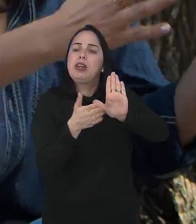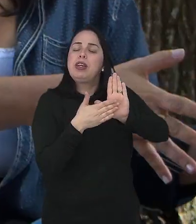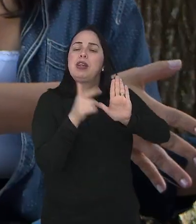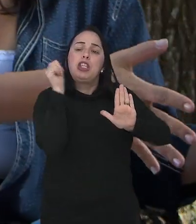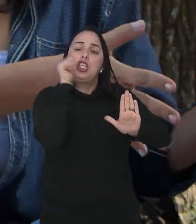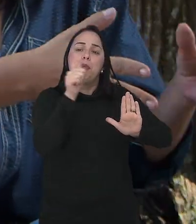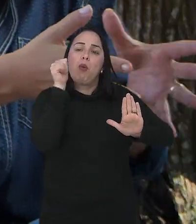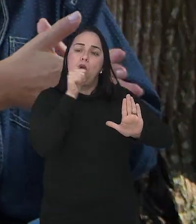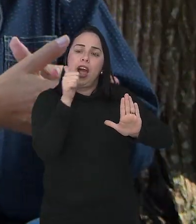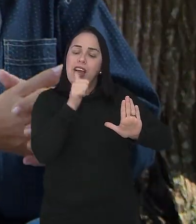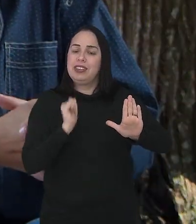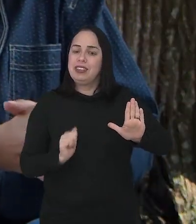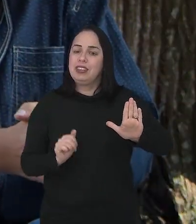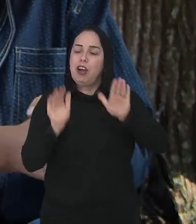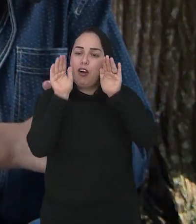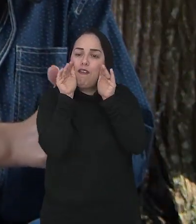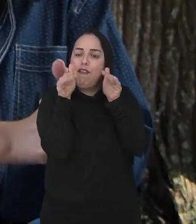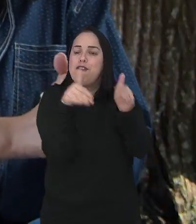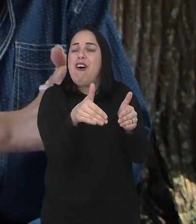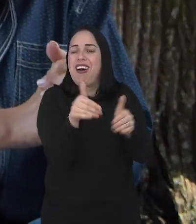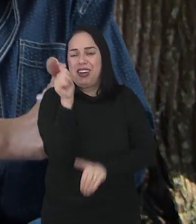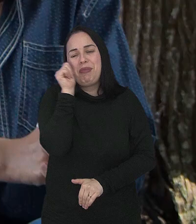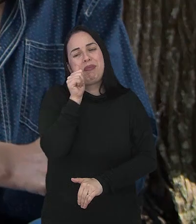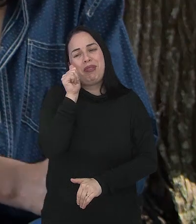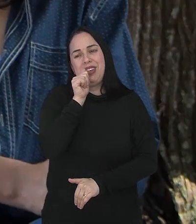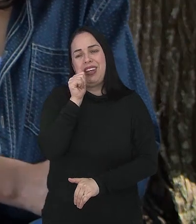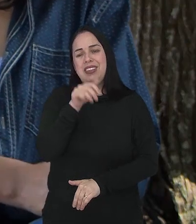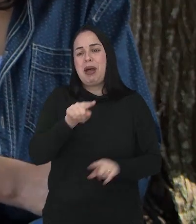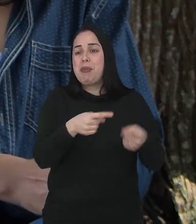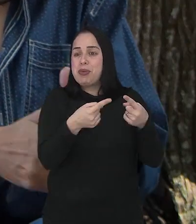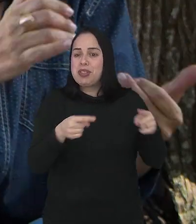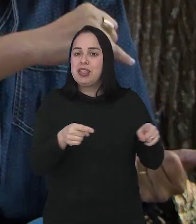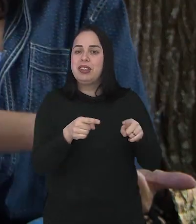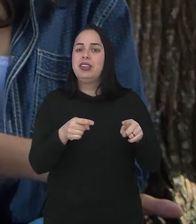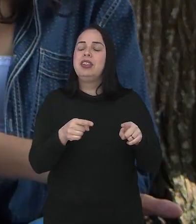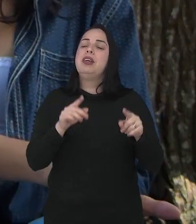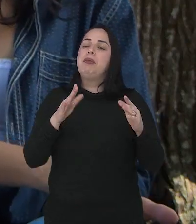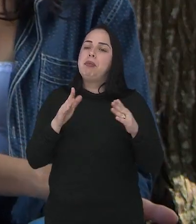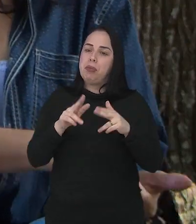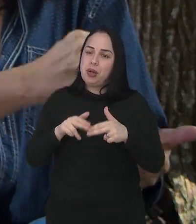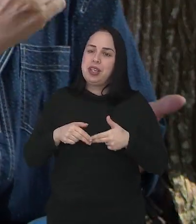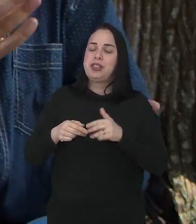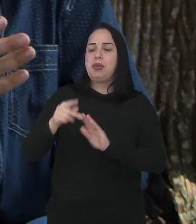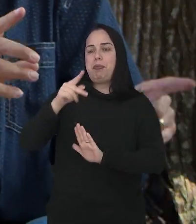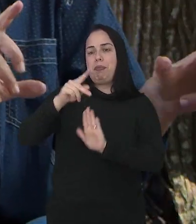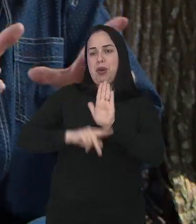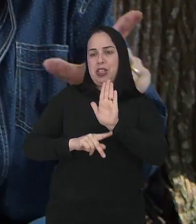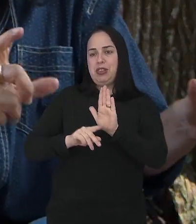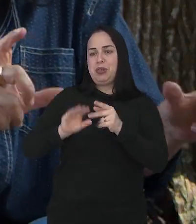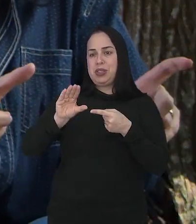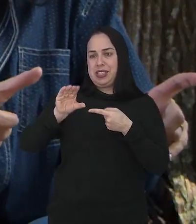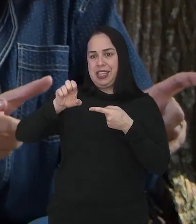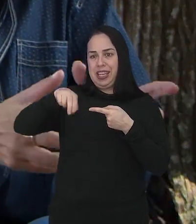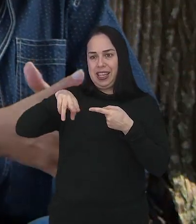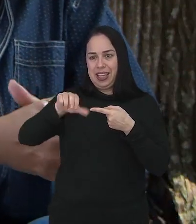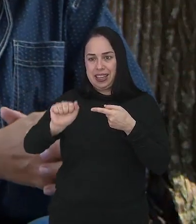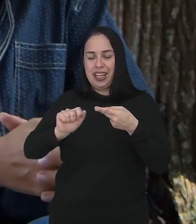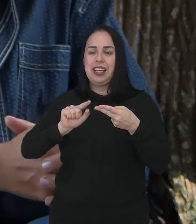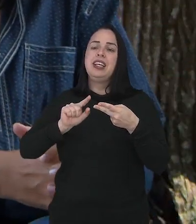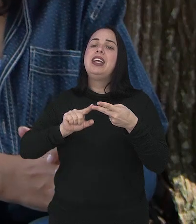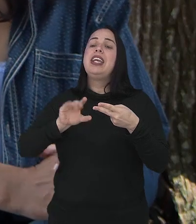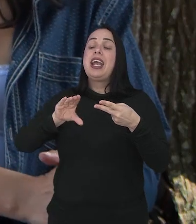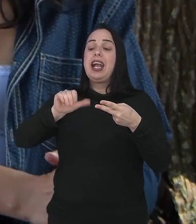vou colocar em projetos voltados para mulheres da música. Então, além do Cena de Mulher, eu criei, ao mesmo tempo,